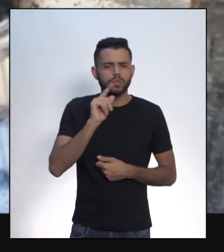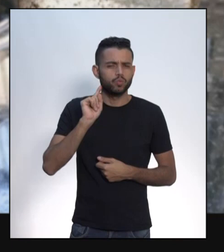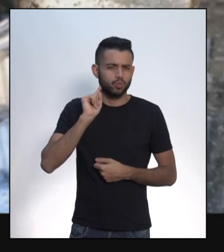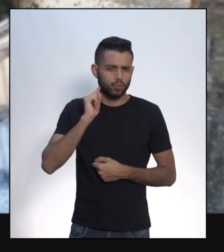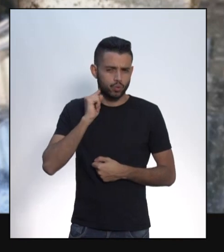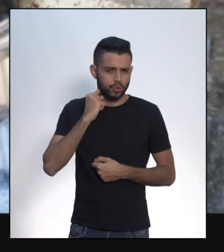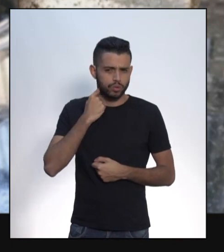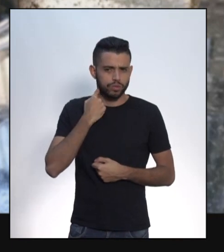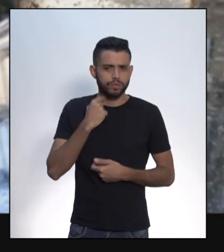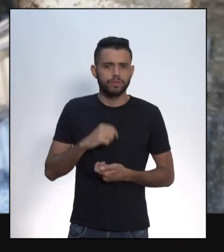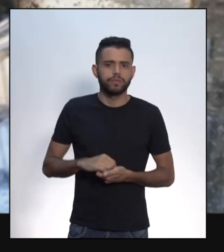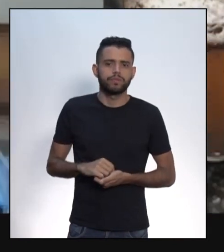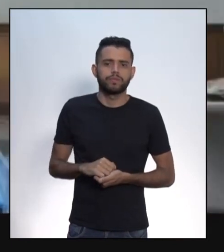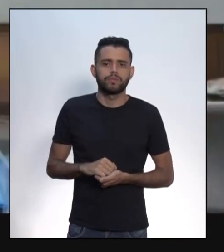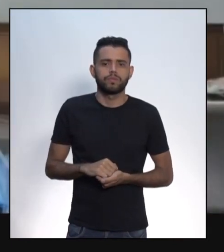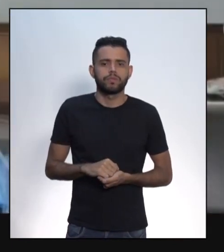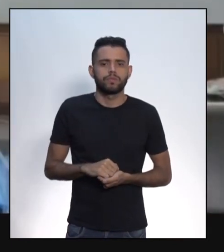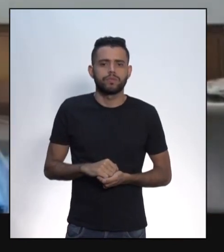suja